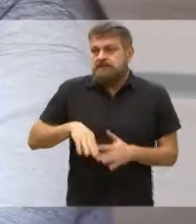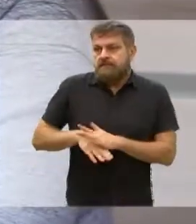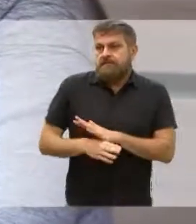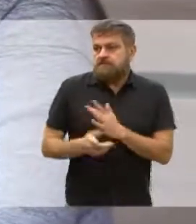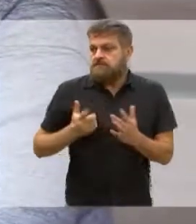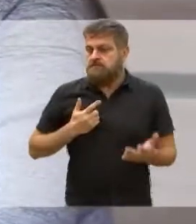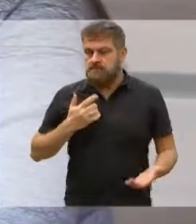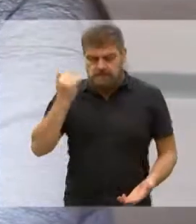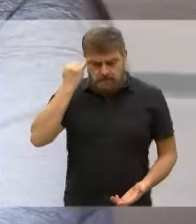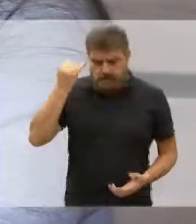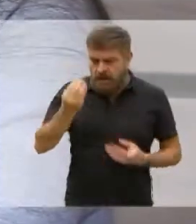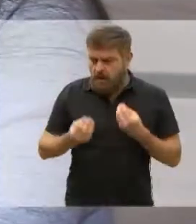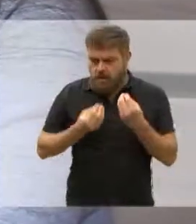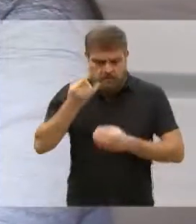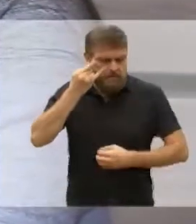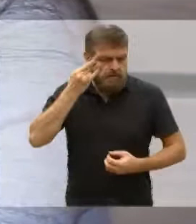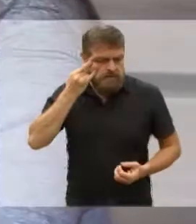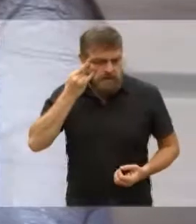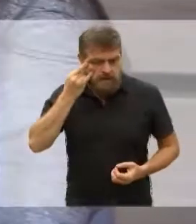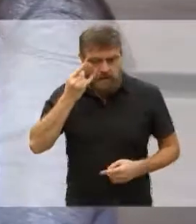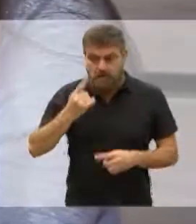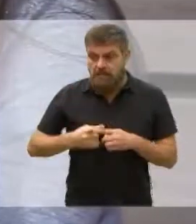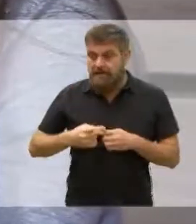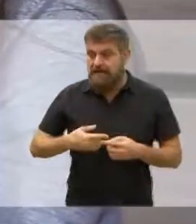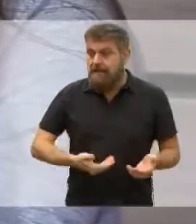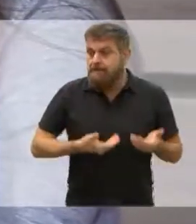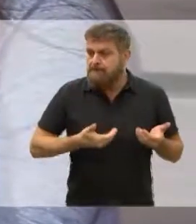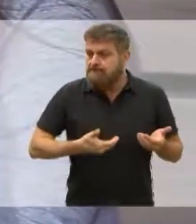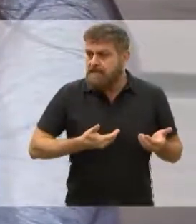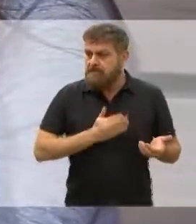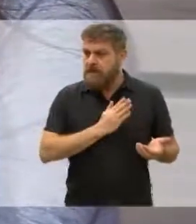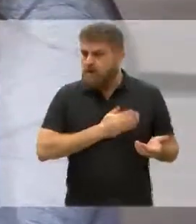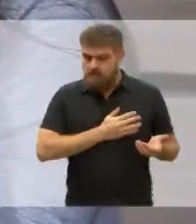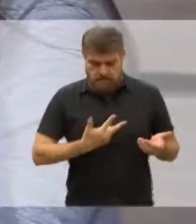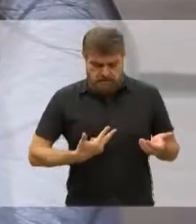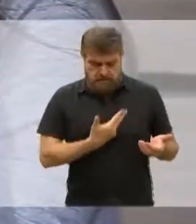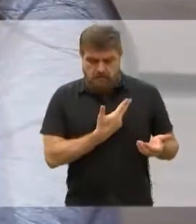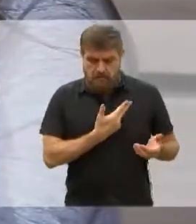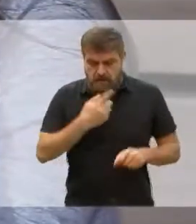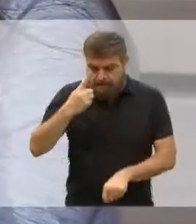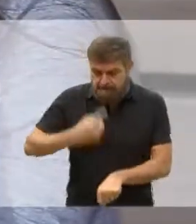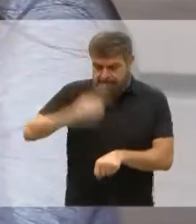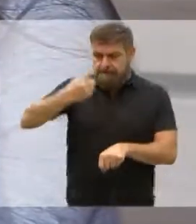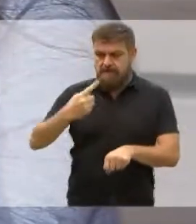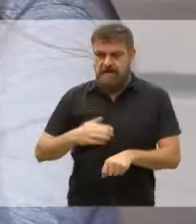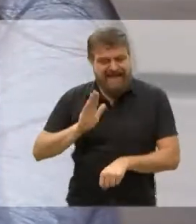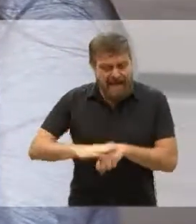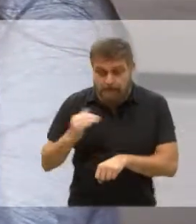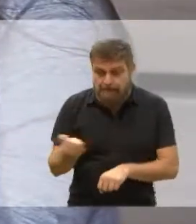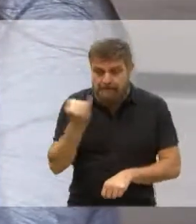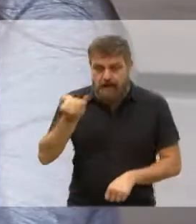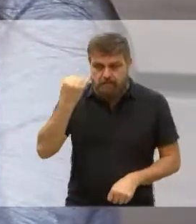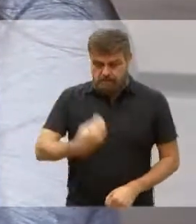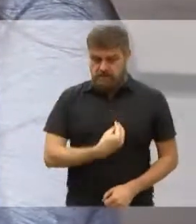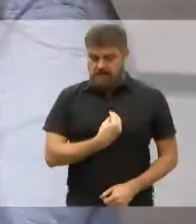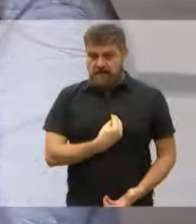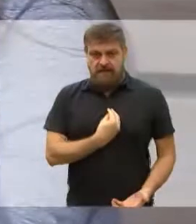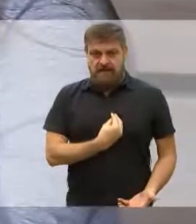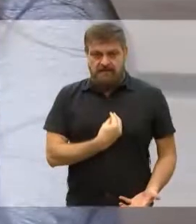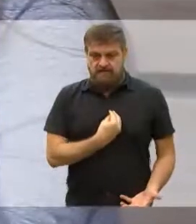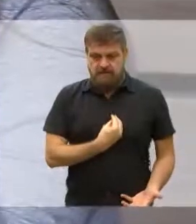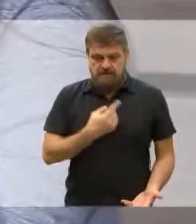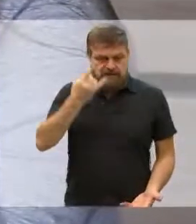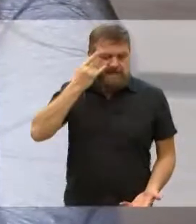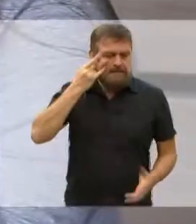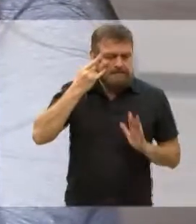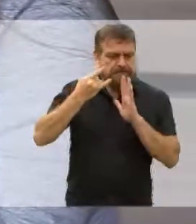dizer que eu não tive tempo de pensar só na síndrome, porque ela ia operar o coração e isso naquele momento era mais importante do